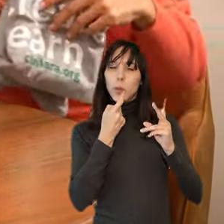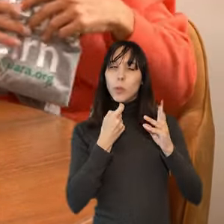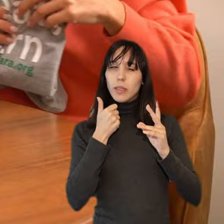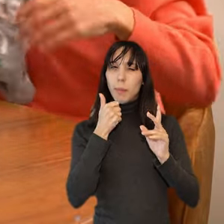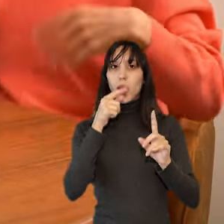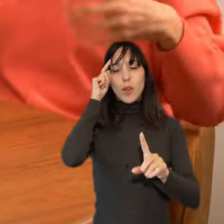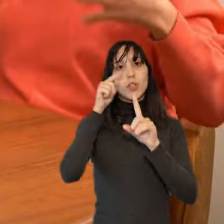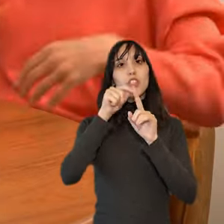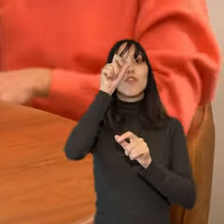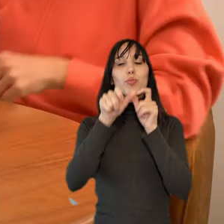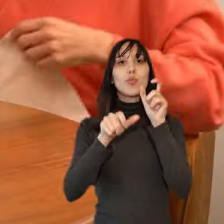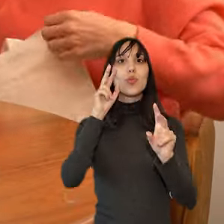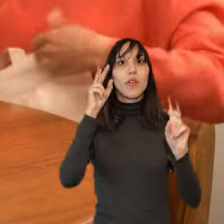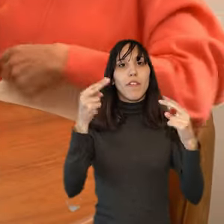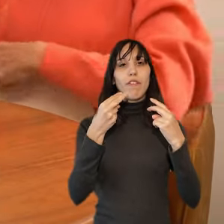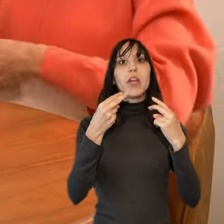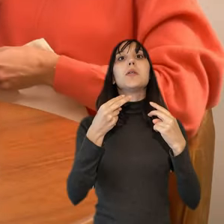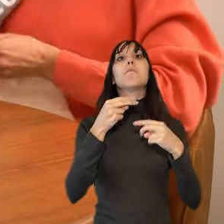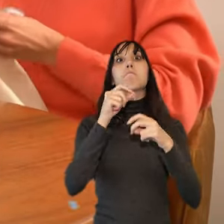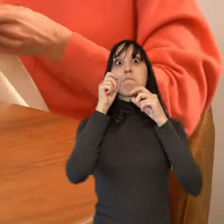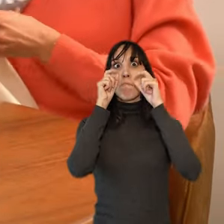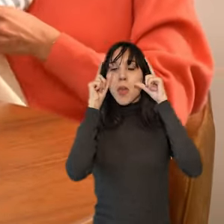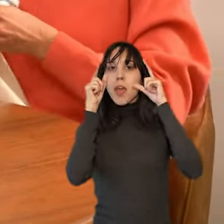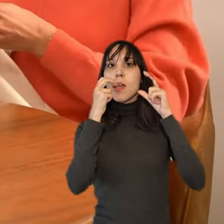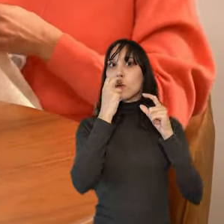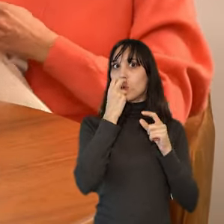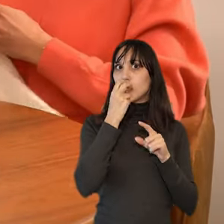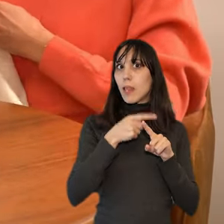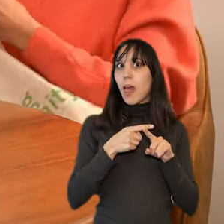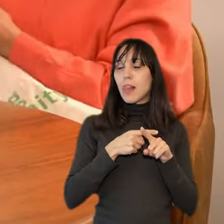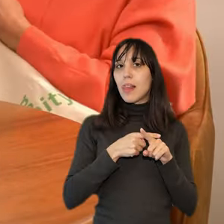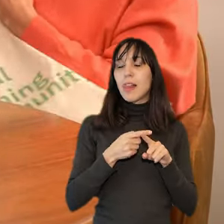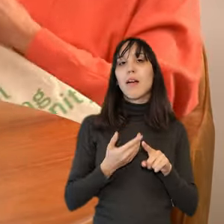não é para as pessoas ficarem disputarem este curiosidade